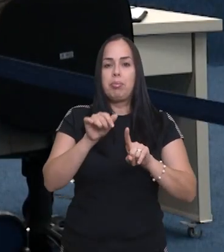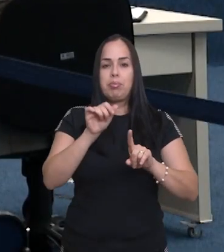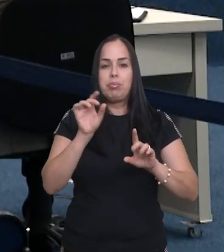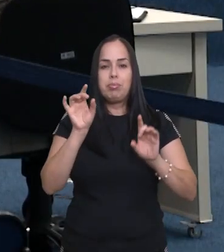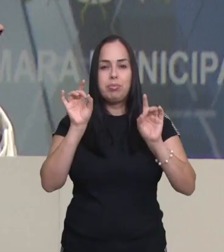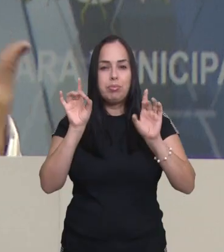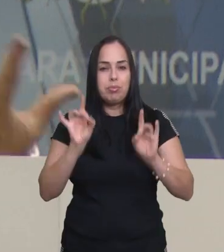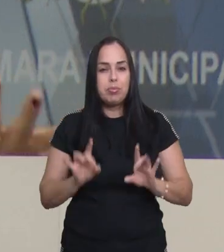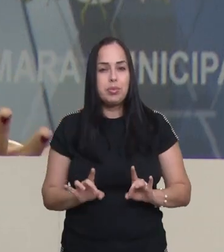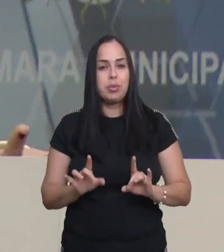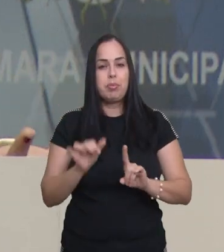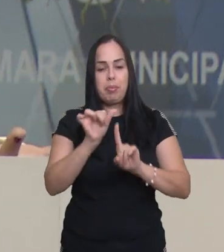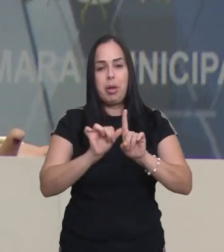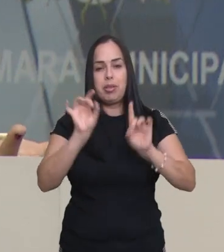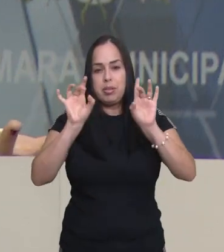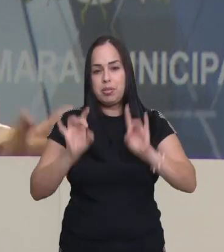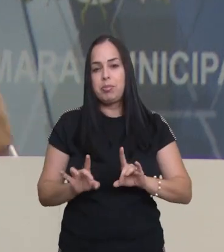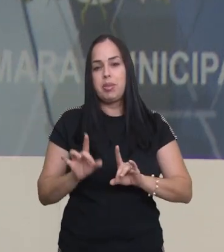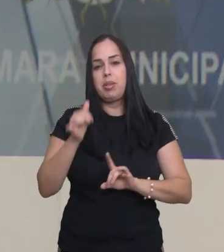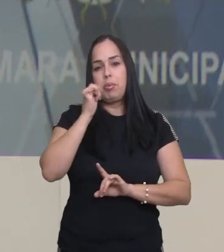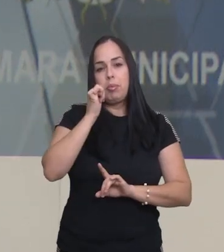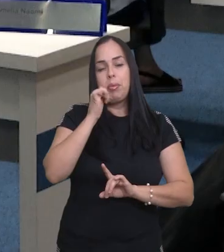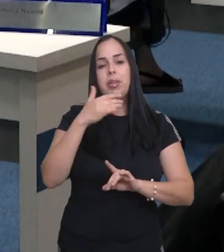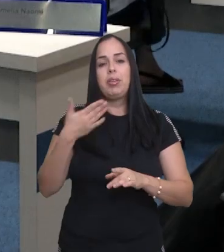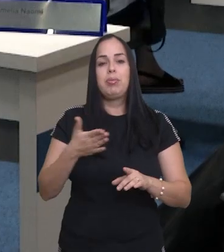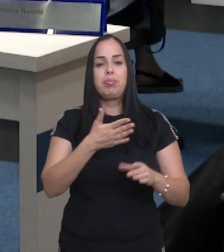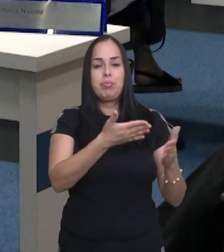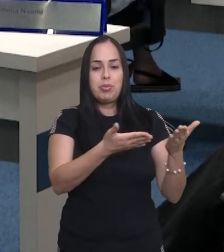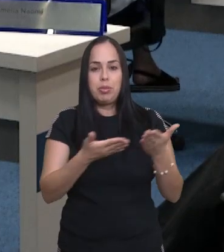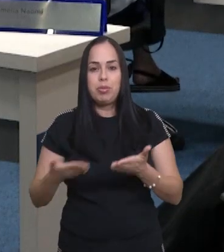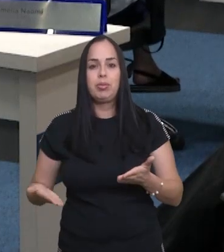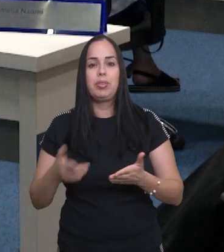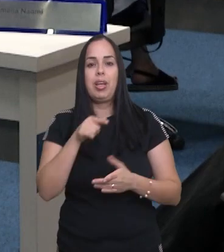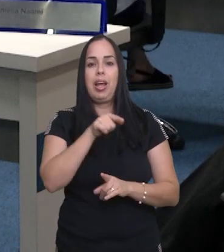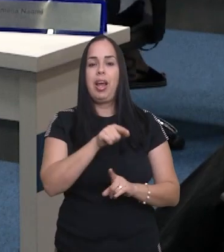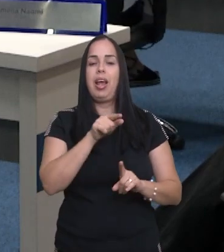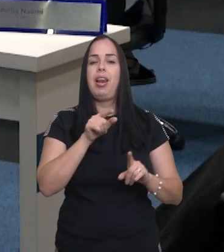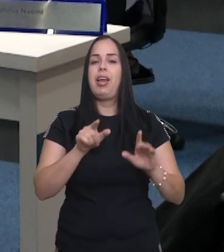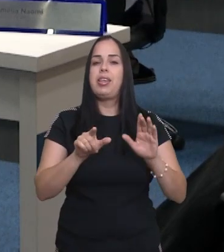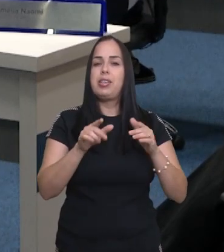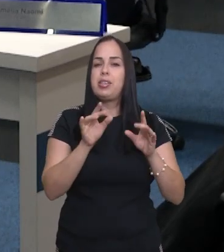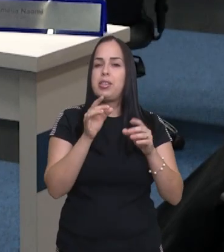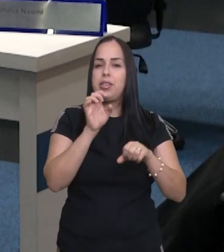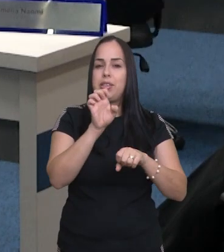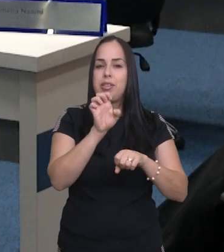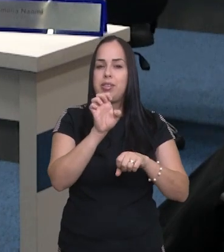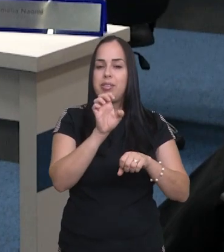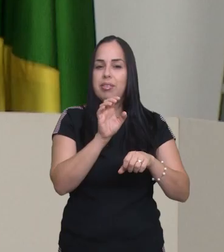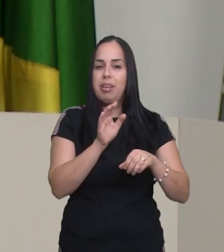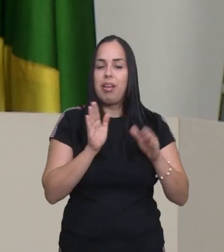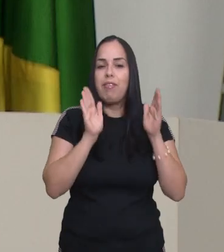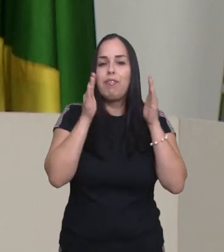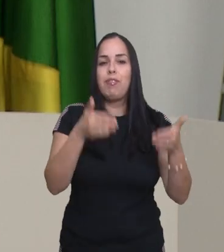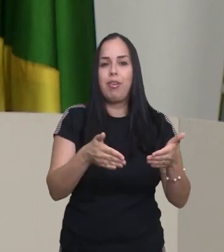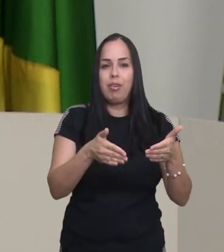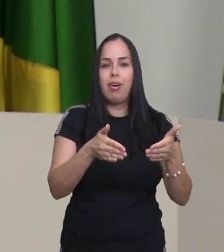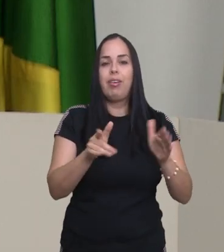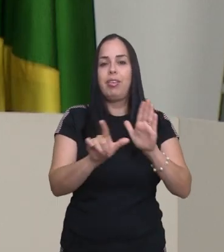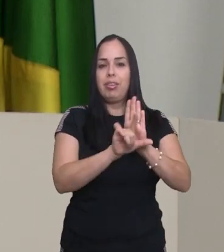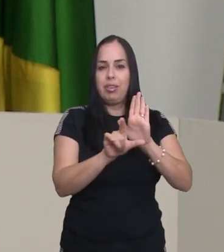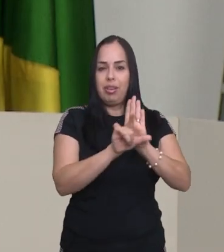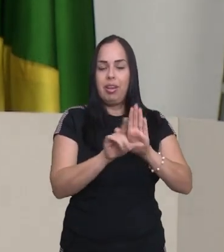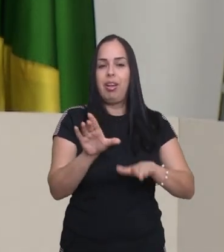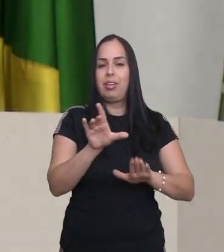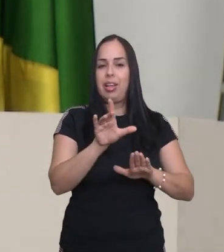Municipal recebeu a advogada Gabriela Araújo, especialista em direito constitucional e eleitoral. Em sua apresentação